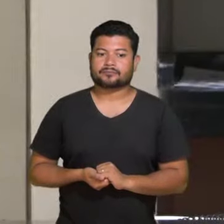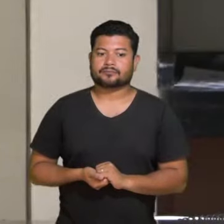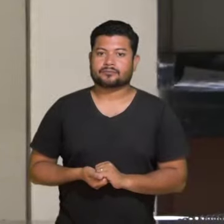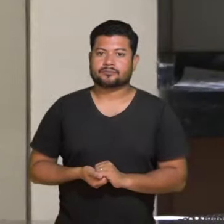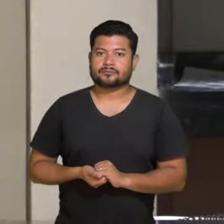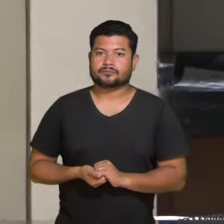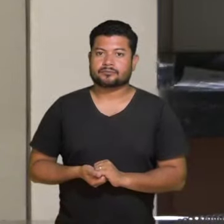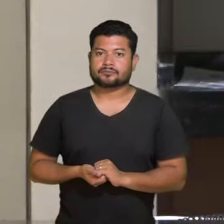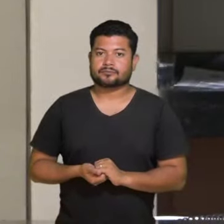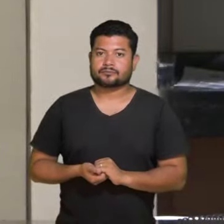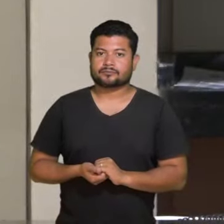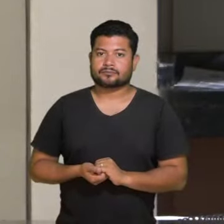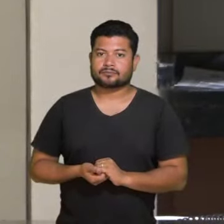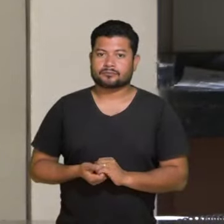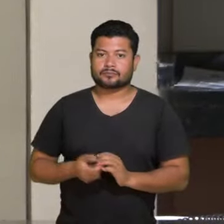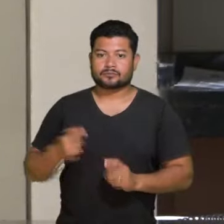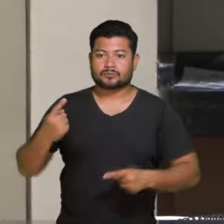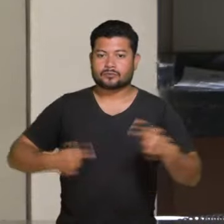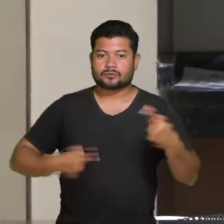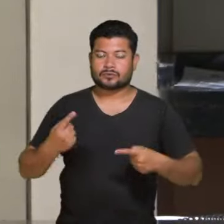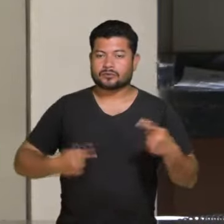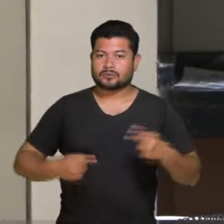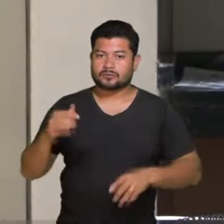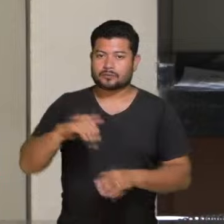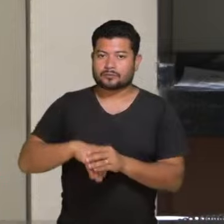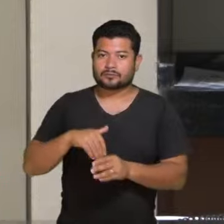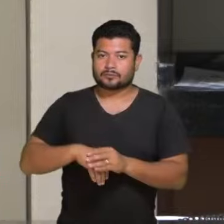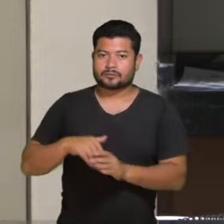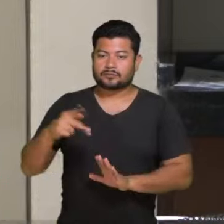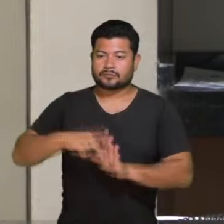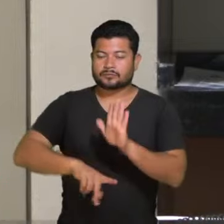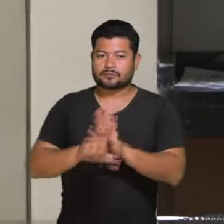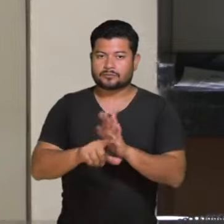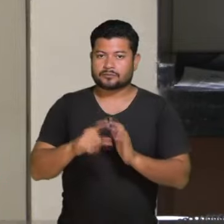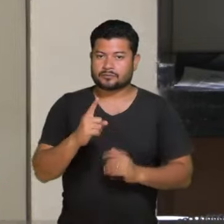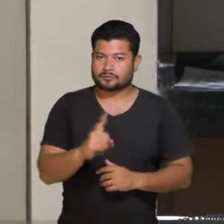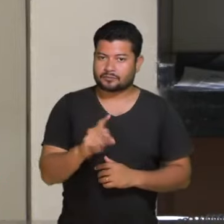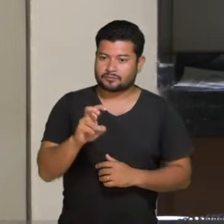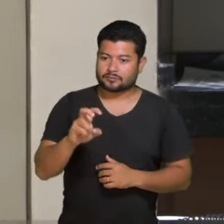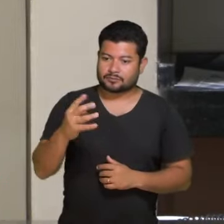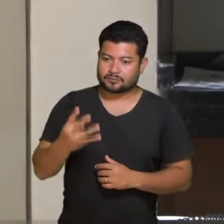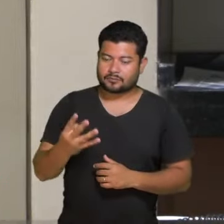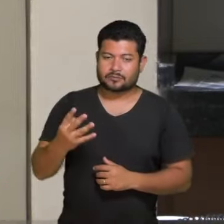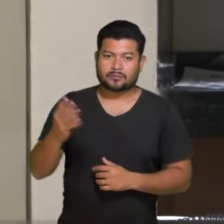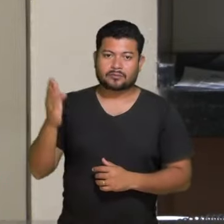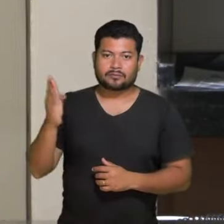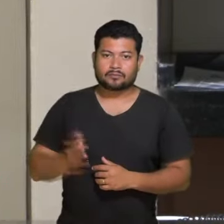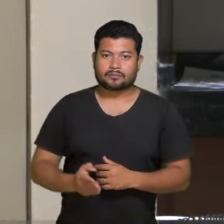Extra pauta, discussão e votação em turno único do projeto de lei 154 de